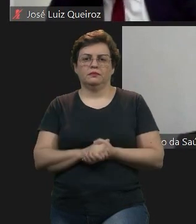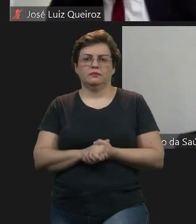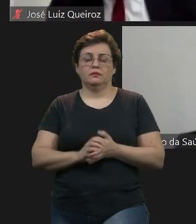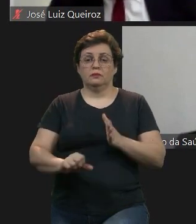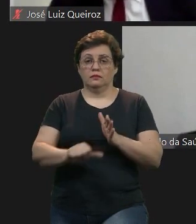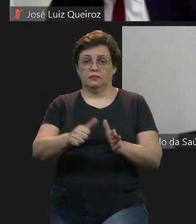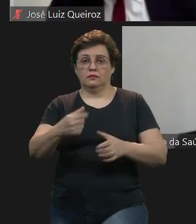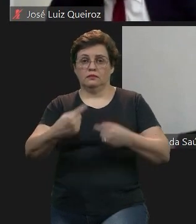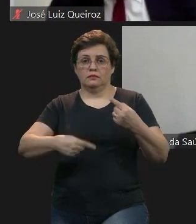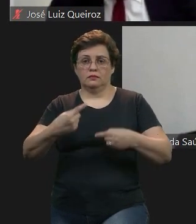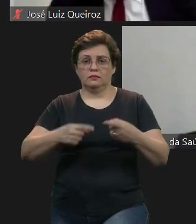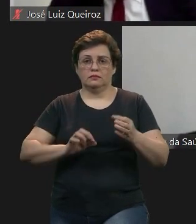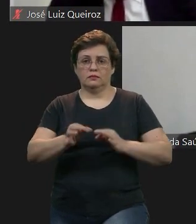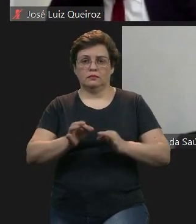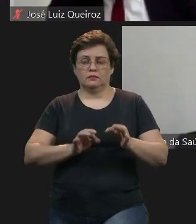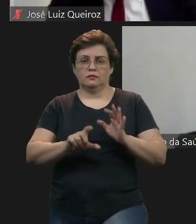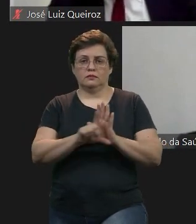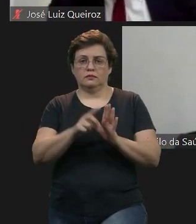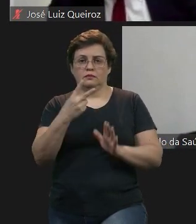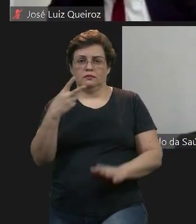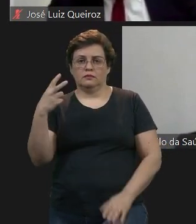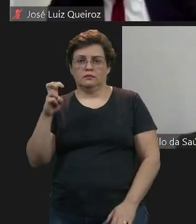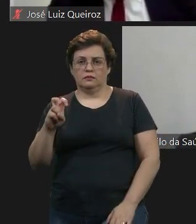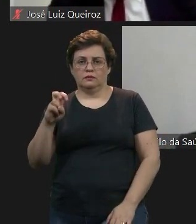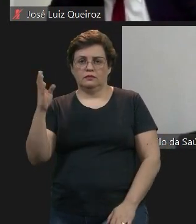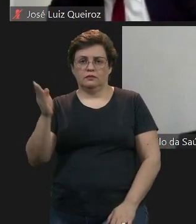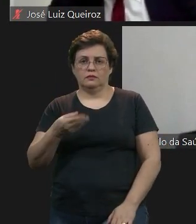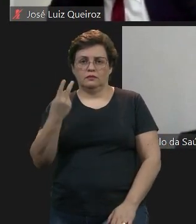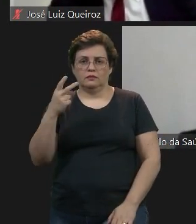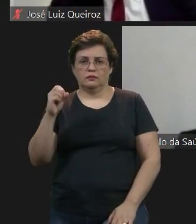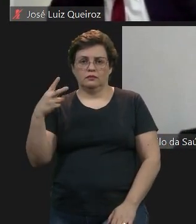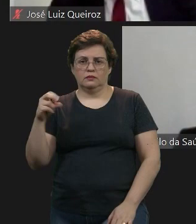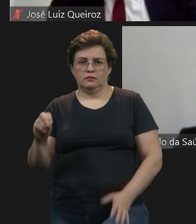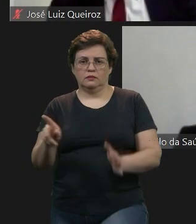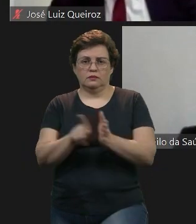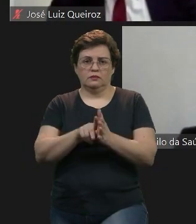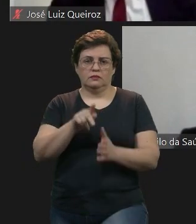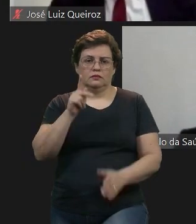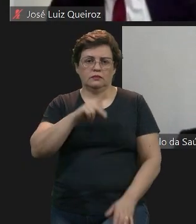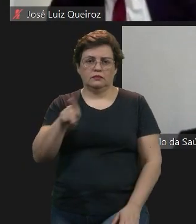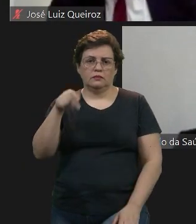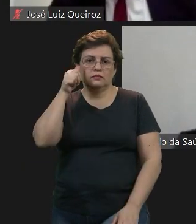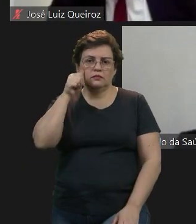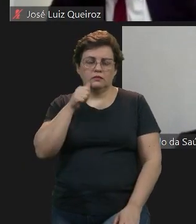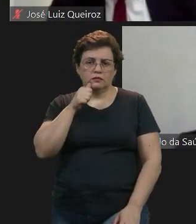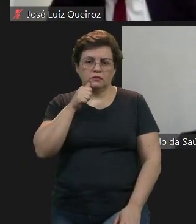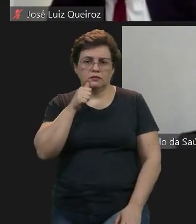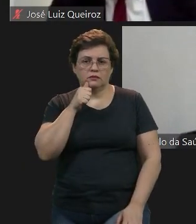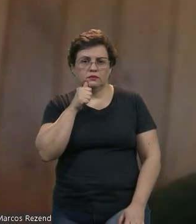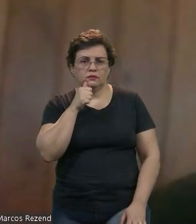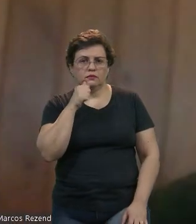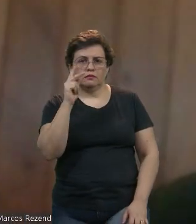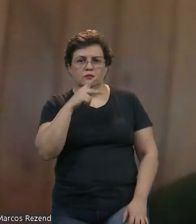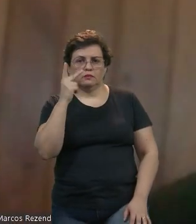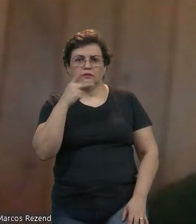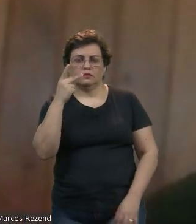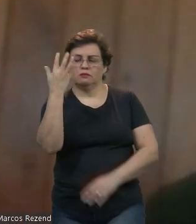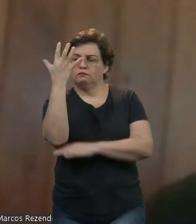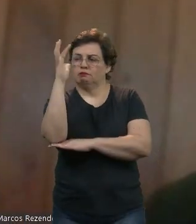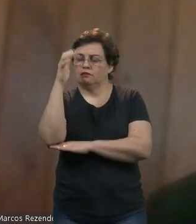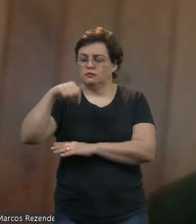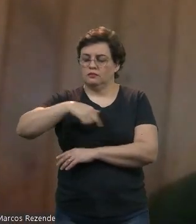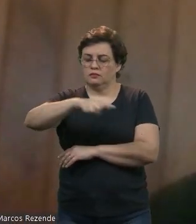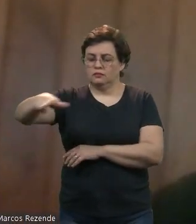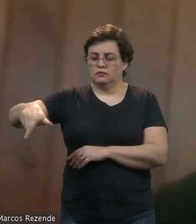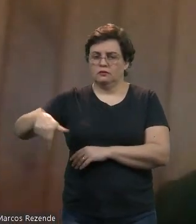a primeira discussão do projeto de lei 25 de 2020, da vereadora professora Daniela, PR, denominando Praça Sérgio